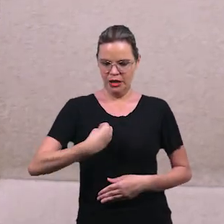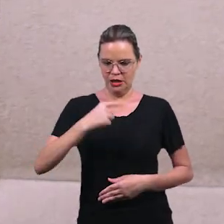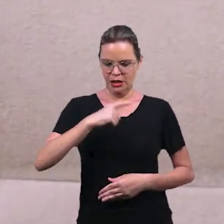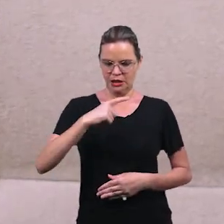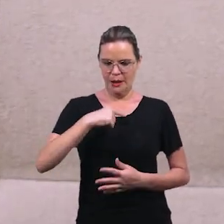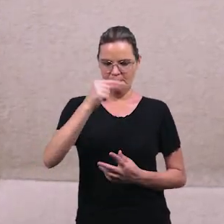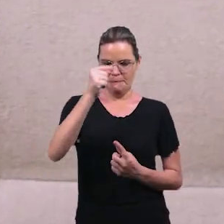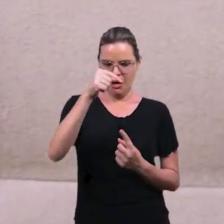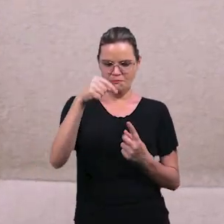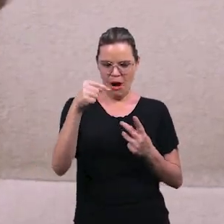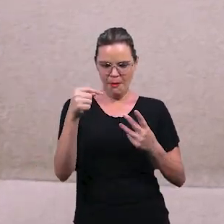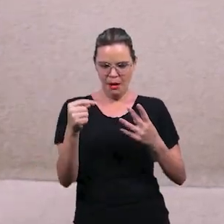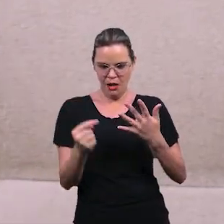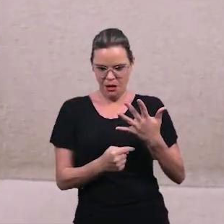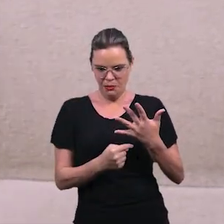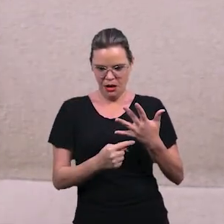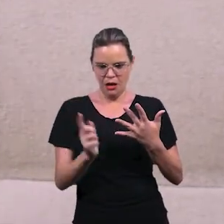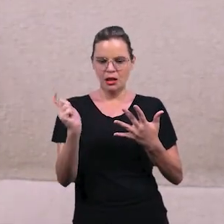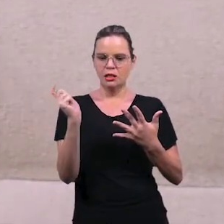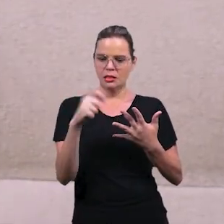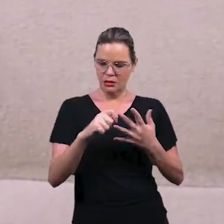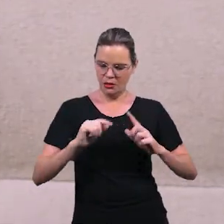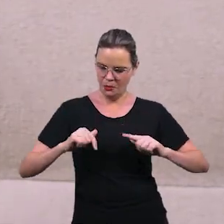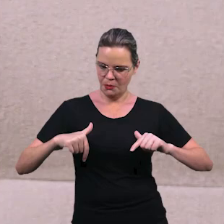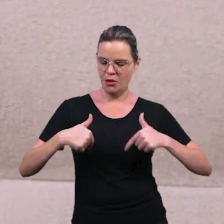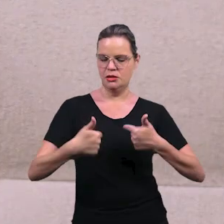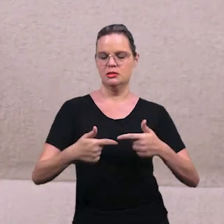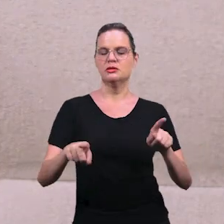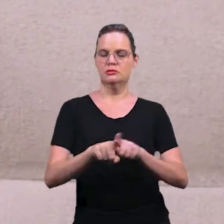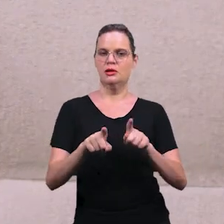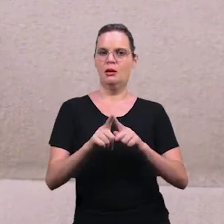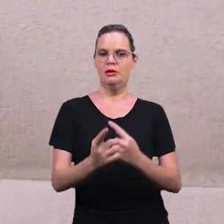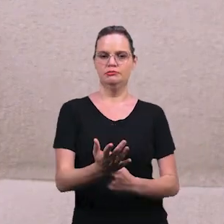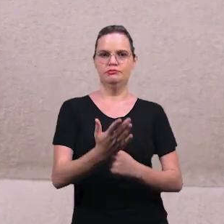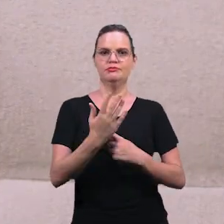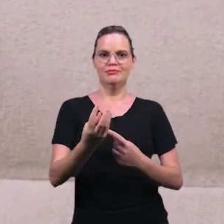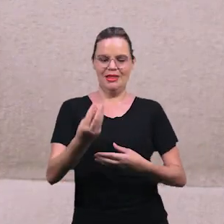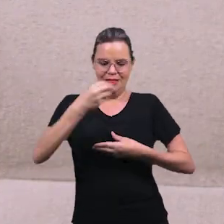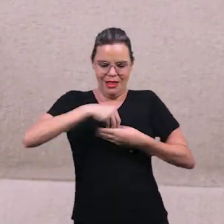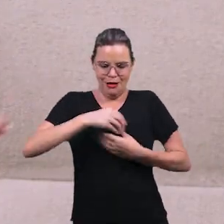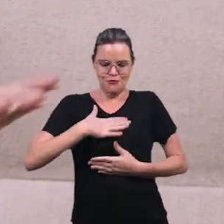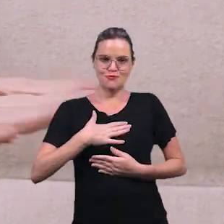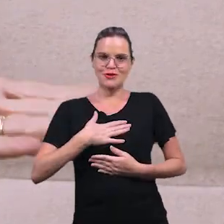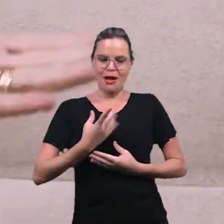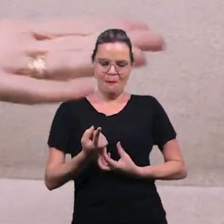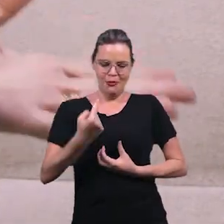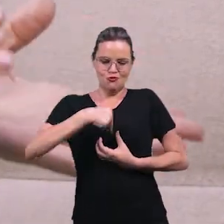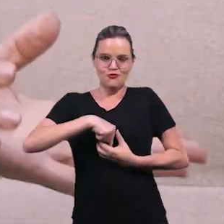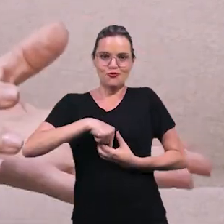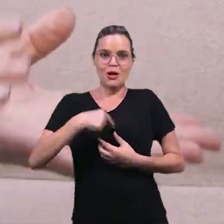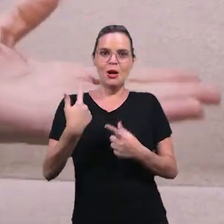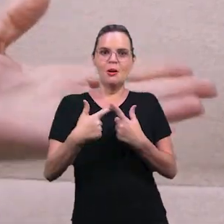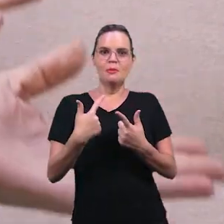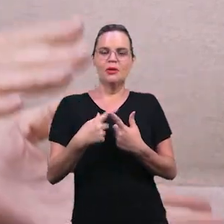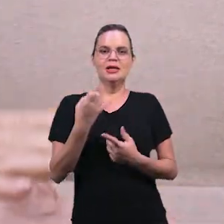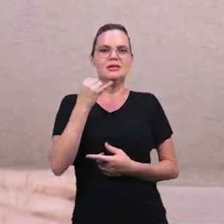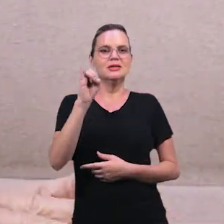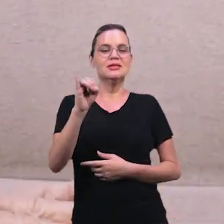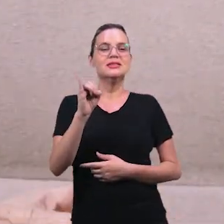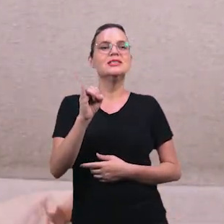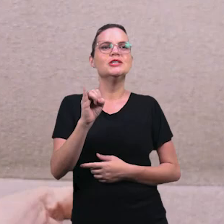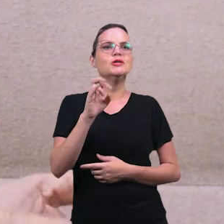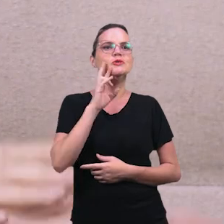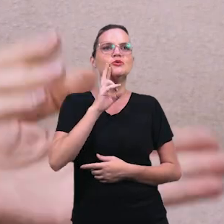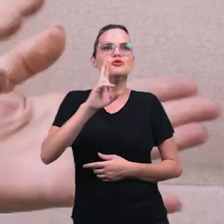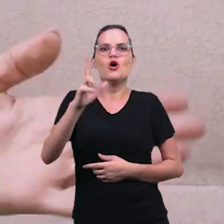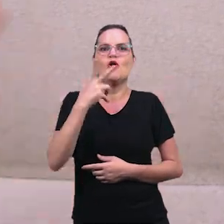vida, né, ele interfere verdadeiramente, né? Quando o senhor fala assim, isso interfere na